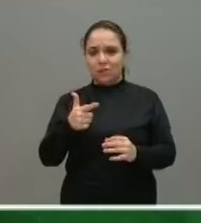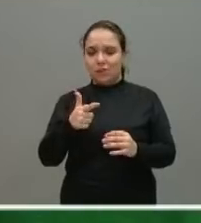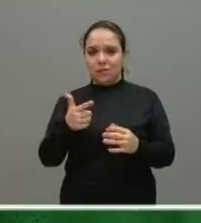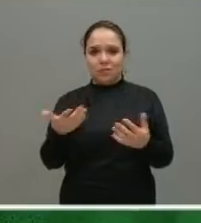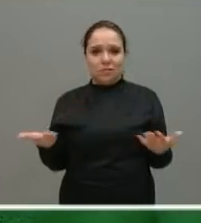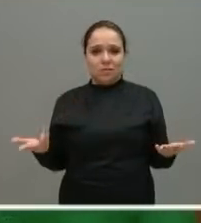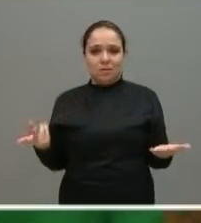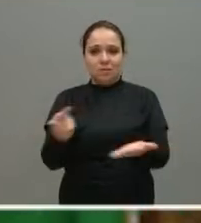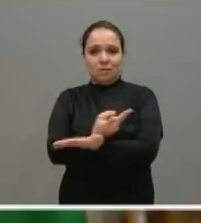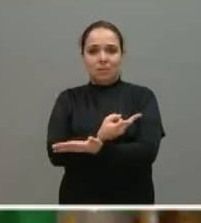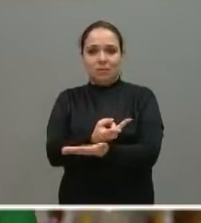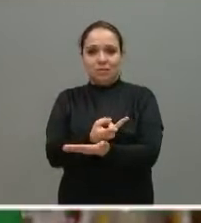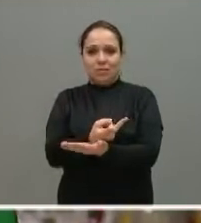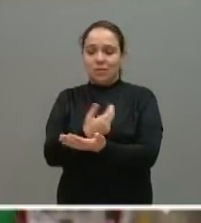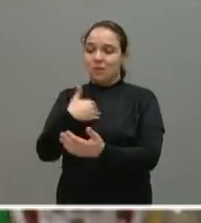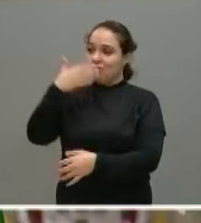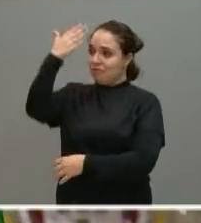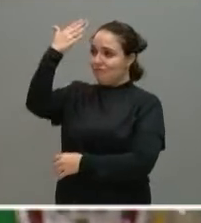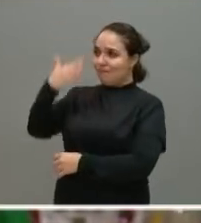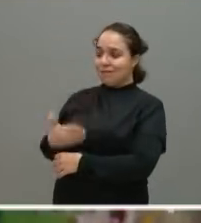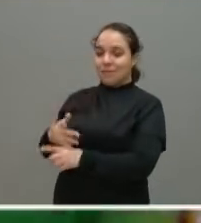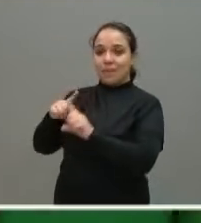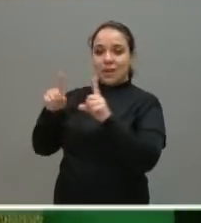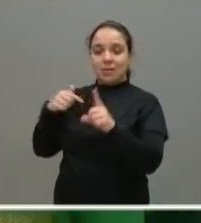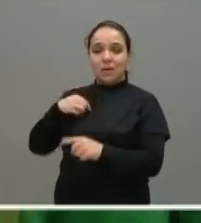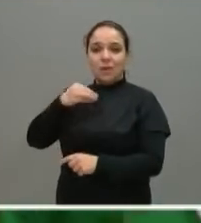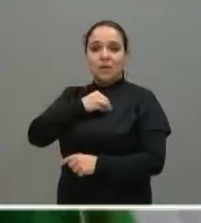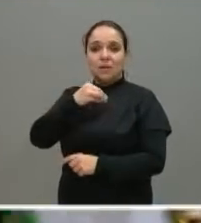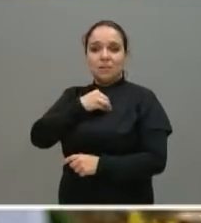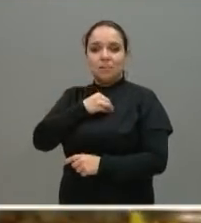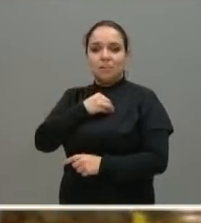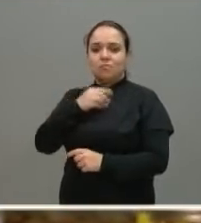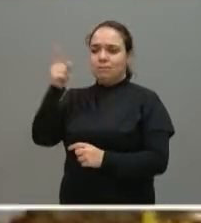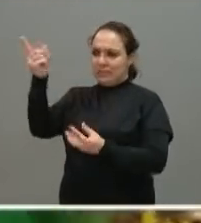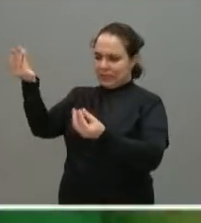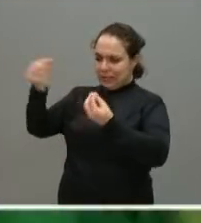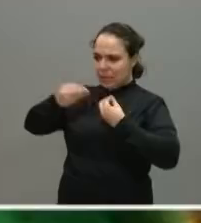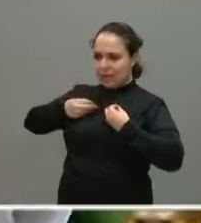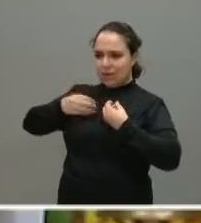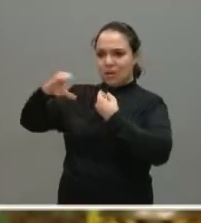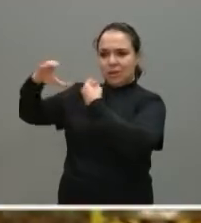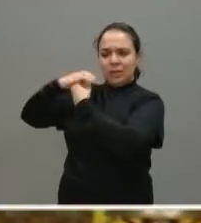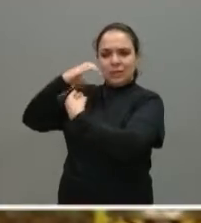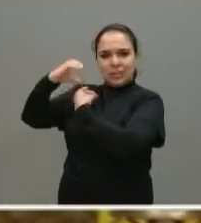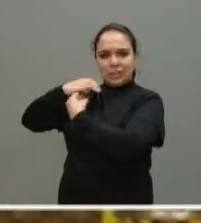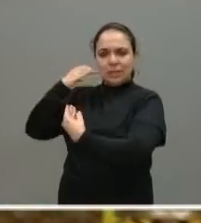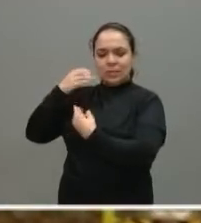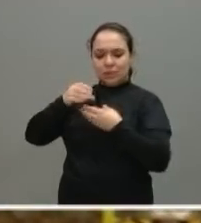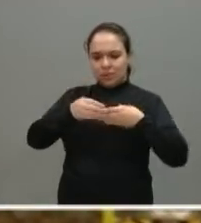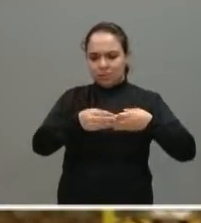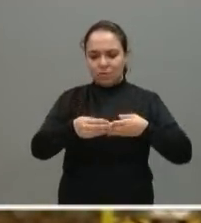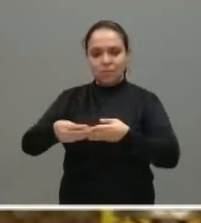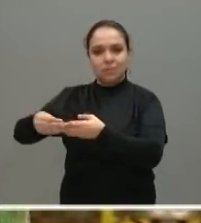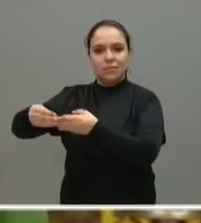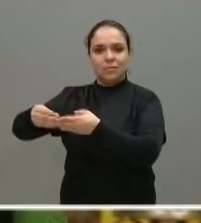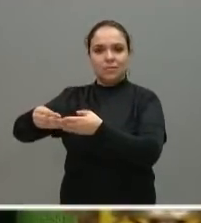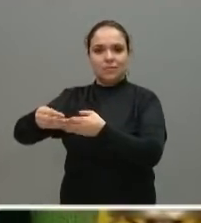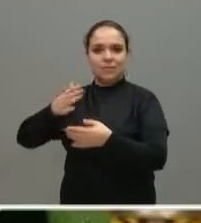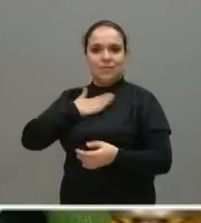porque sou imperfeito. Me capacite, me oriente.